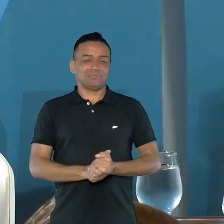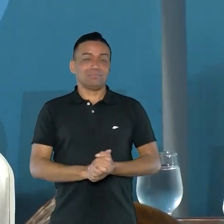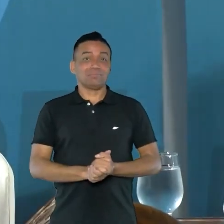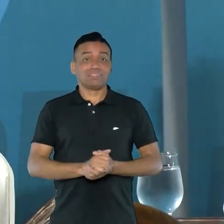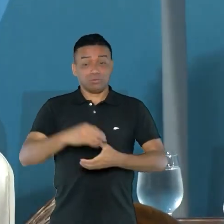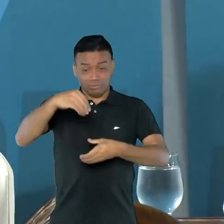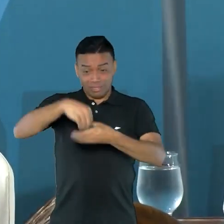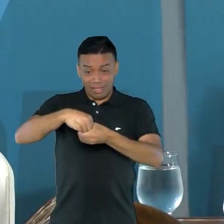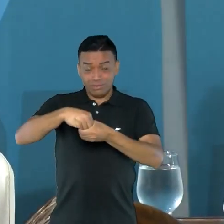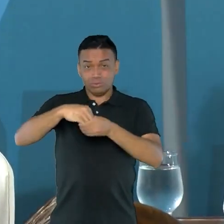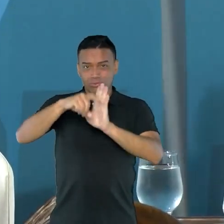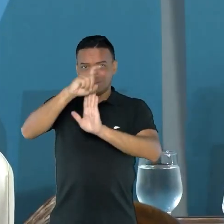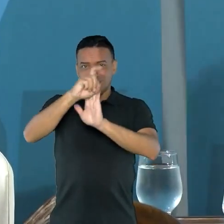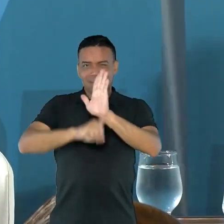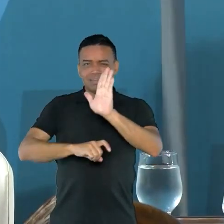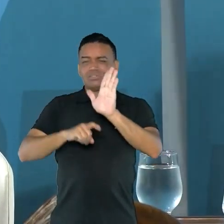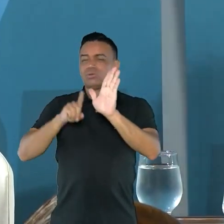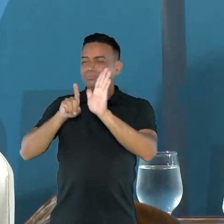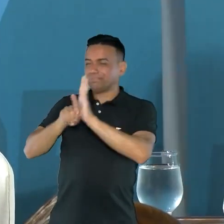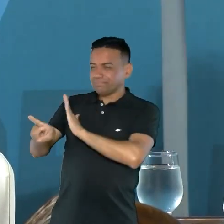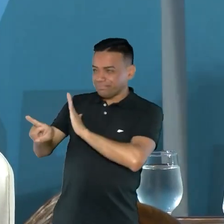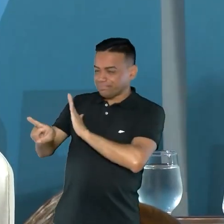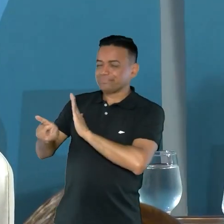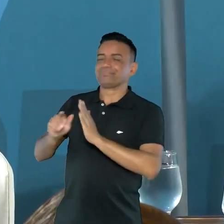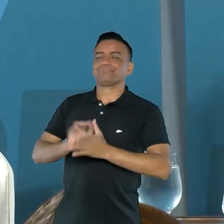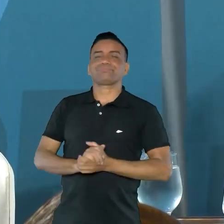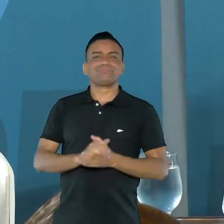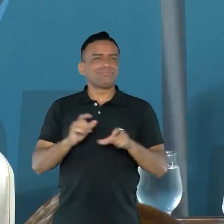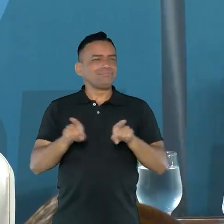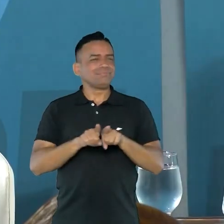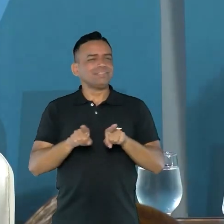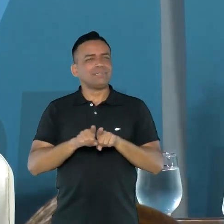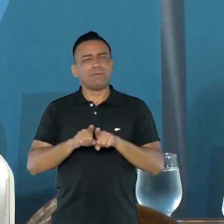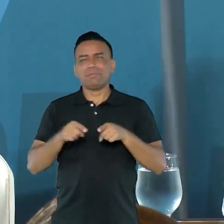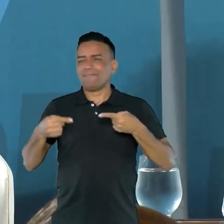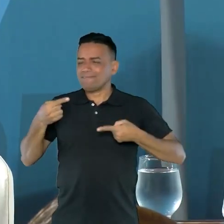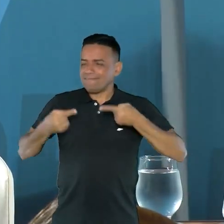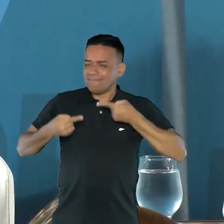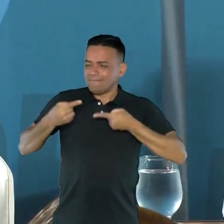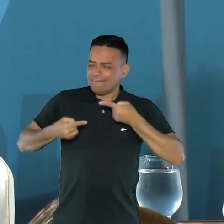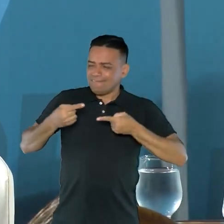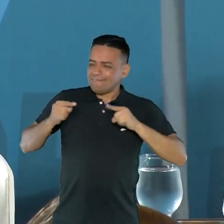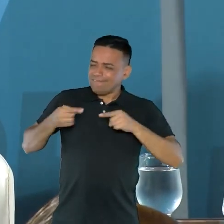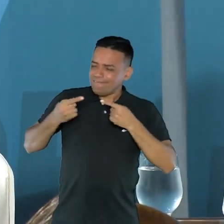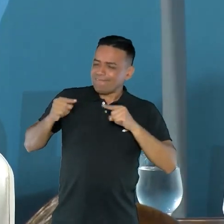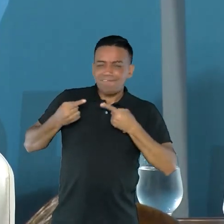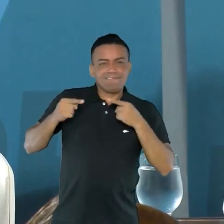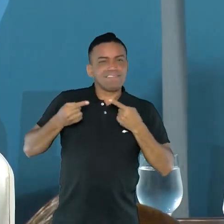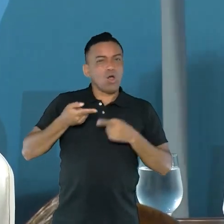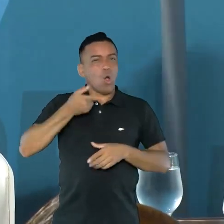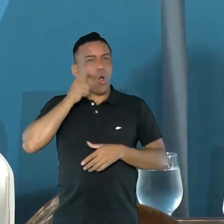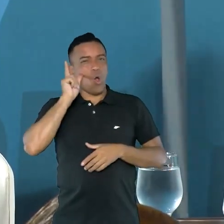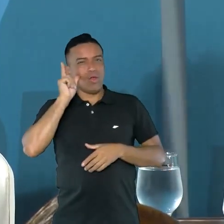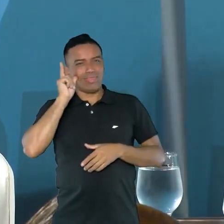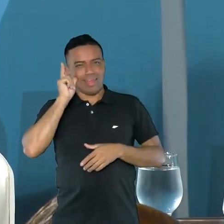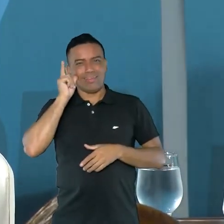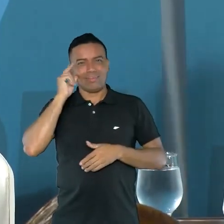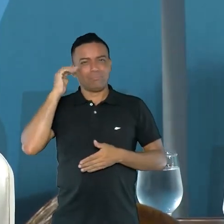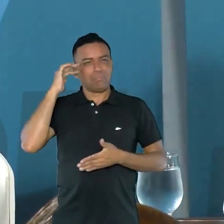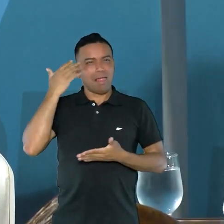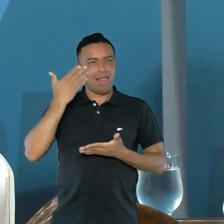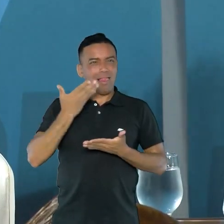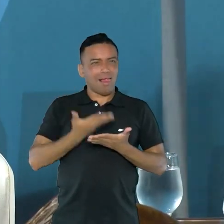desse texto, aí eu entro com uma pergunta que também tem me provocado muito ainda mais de ontem para hoje, que